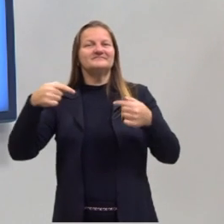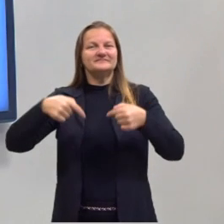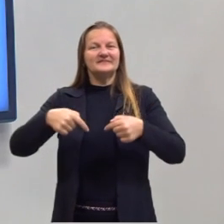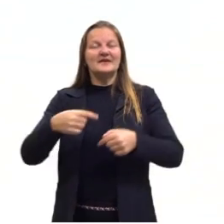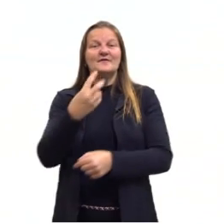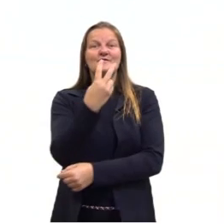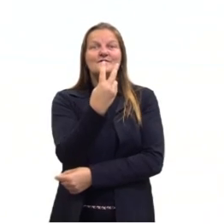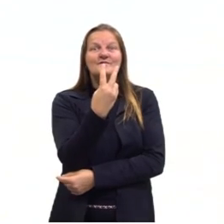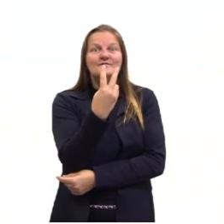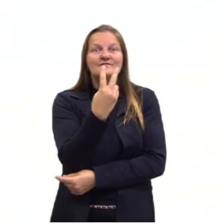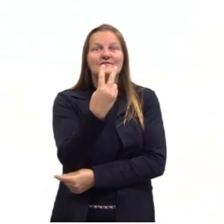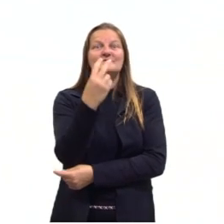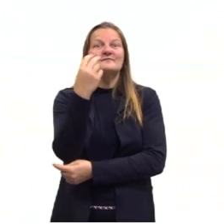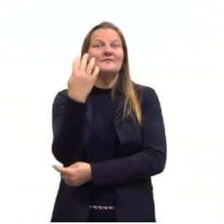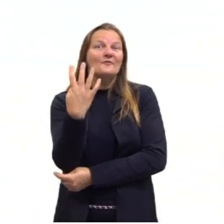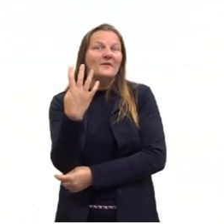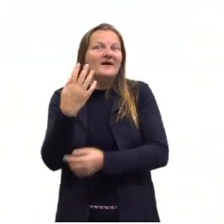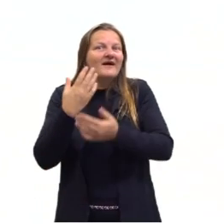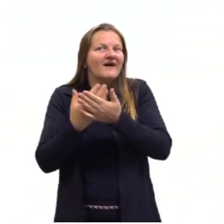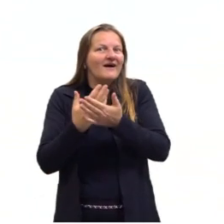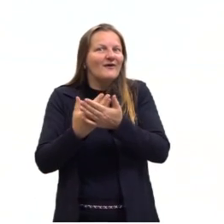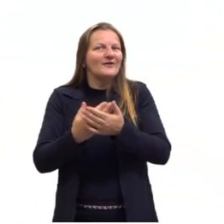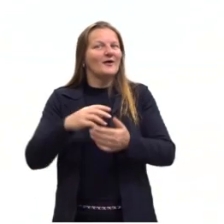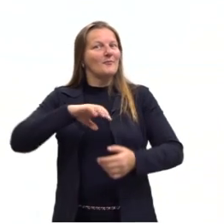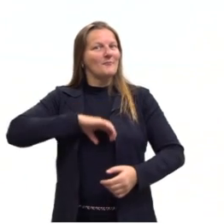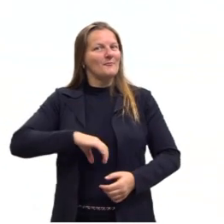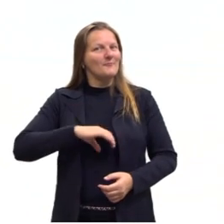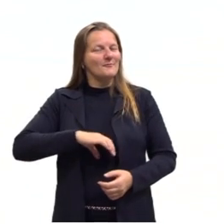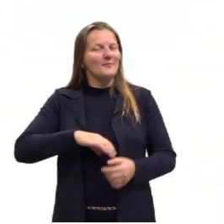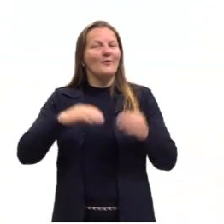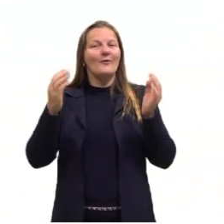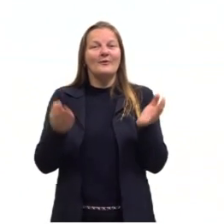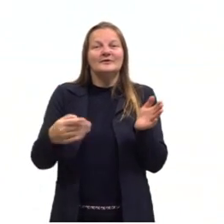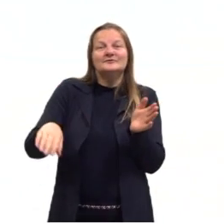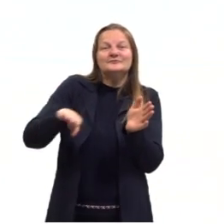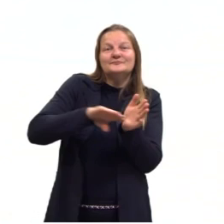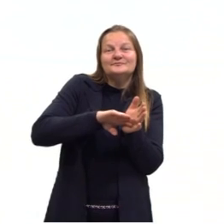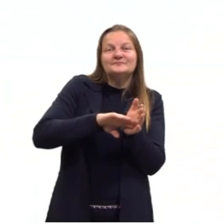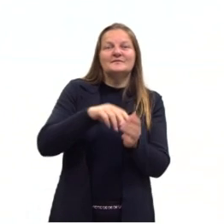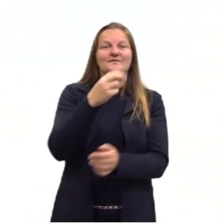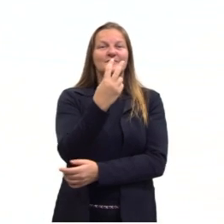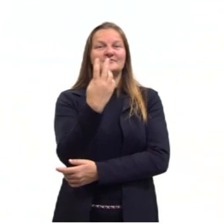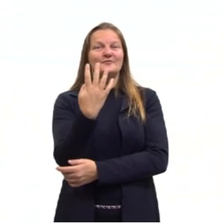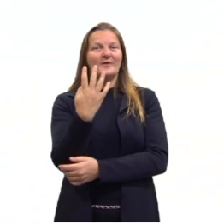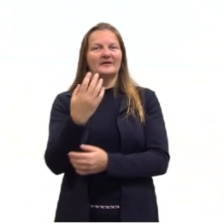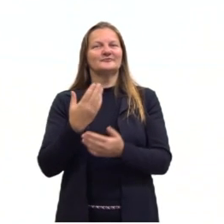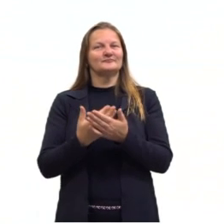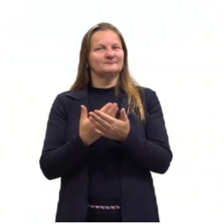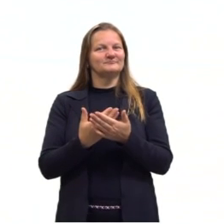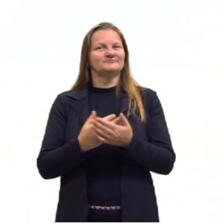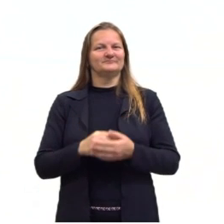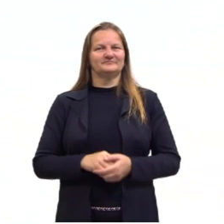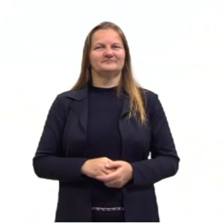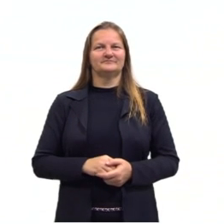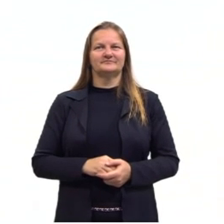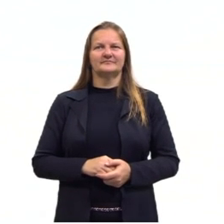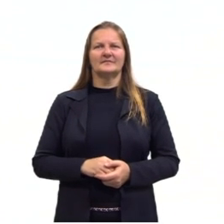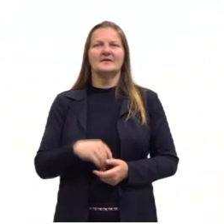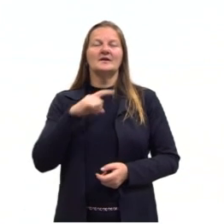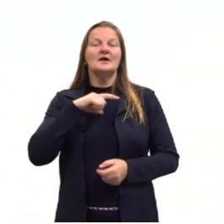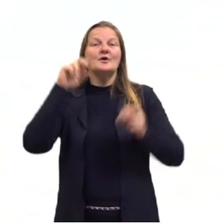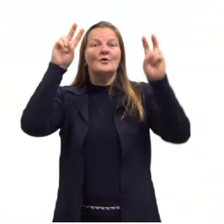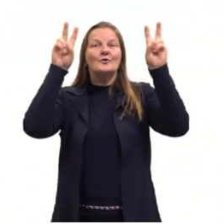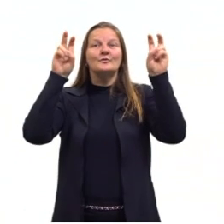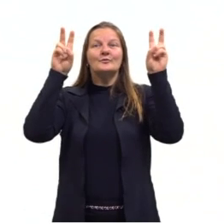nossa vigésima quarta aula chegamos hoje então na nossa aula 24 que